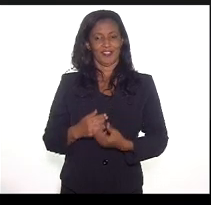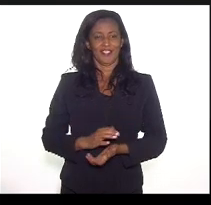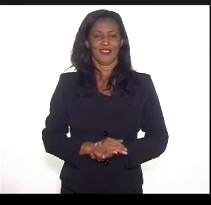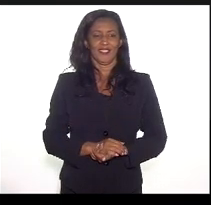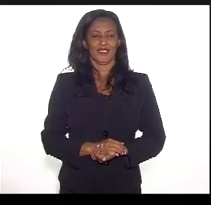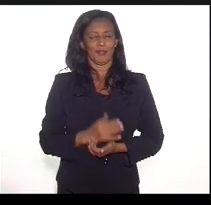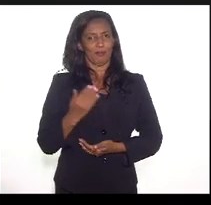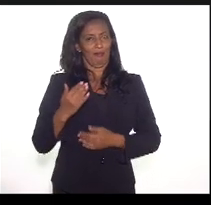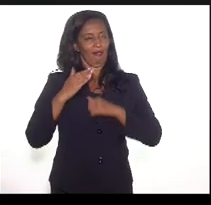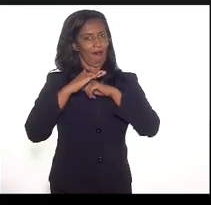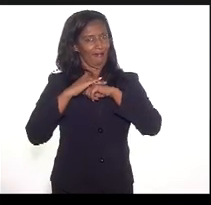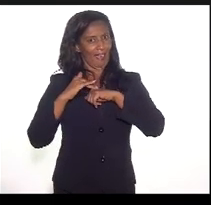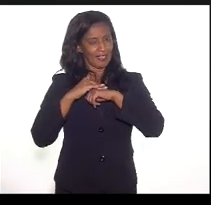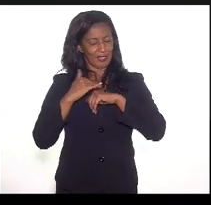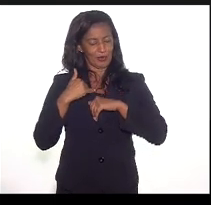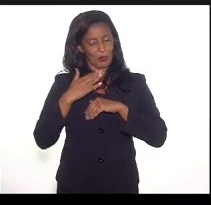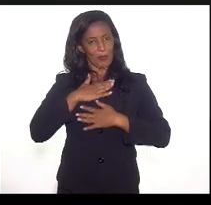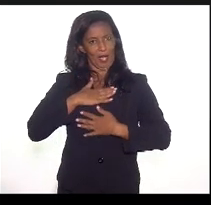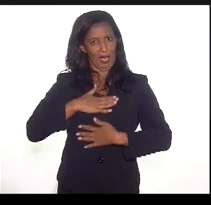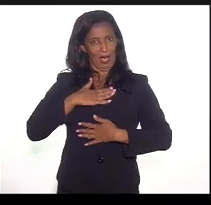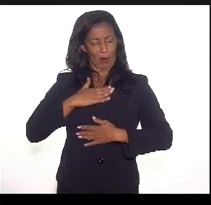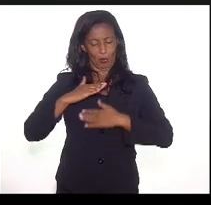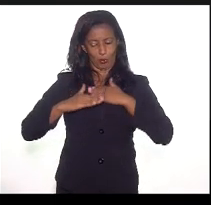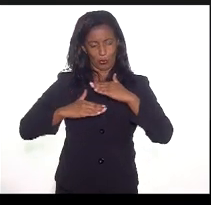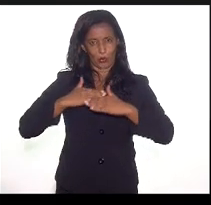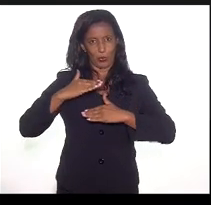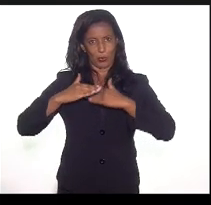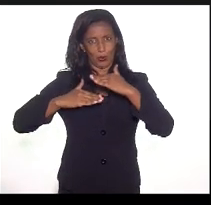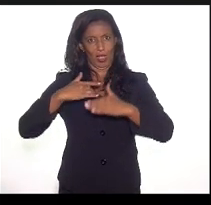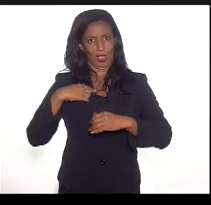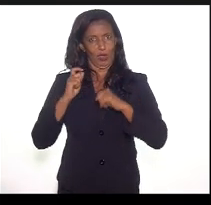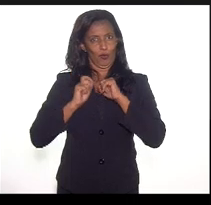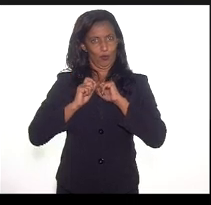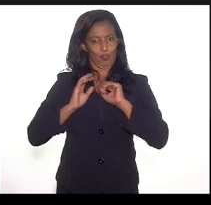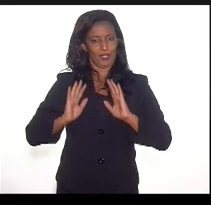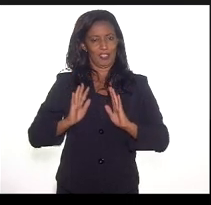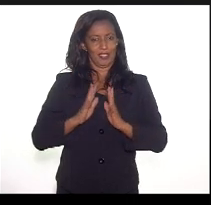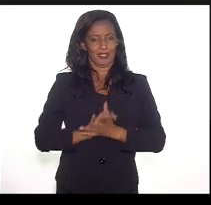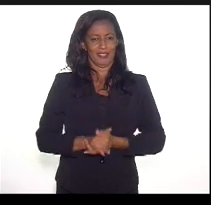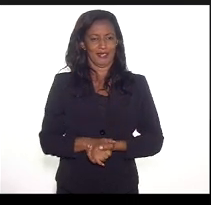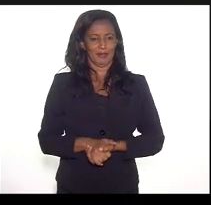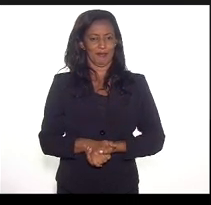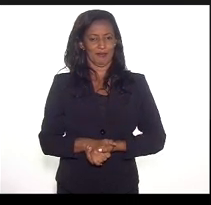eu quero agradecer ao plenário o carinho que a gente vai devagar, vai conseguindo fazer aqui. Eu não tinha ouvido, presidente, me perdoe.